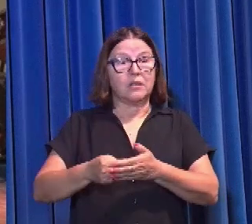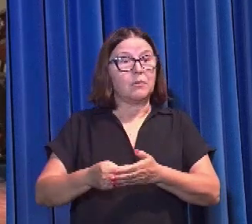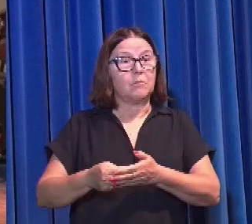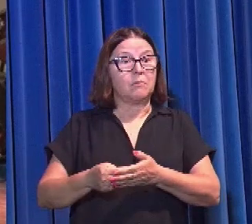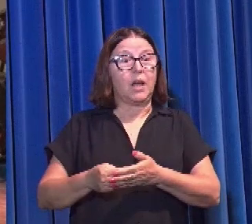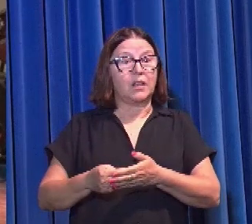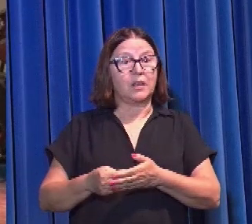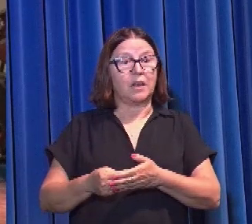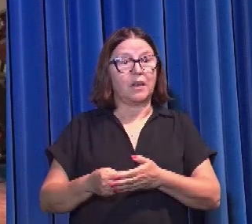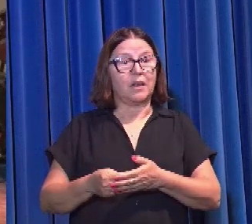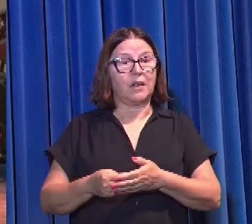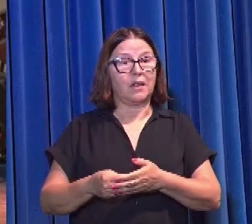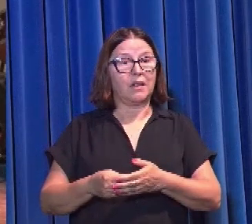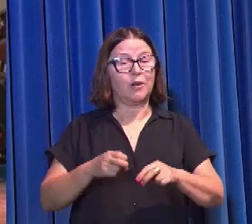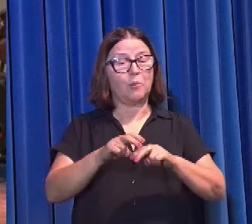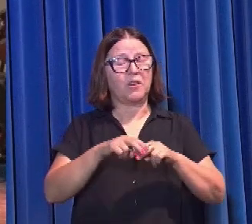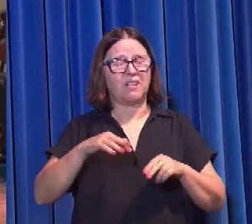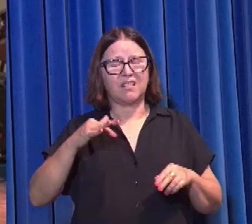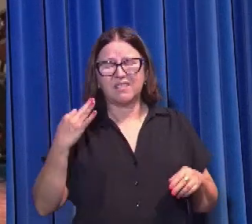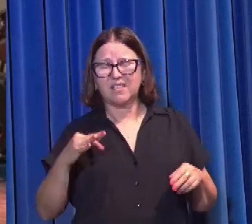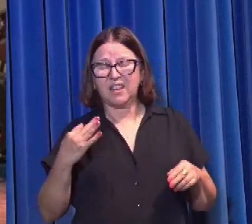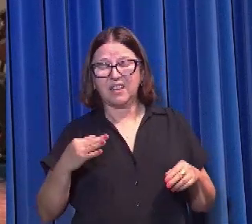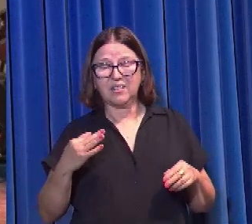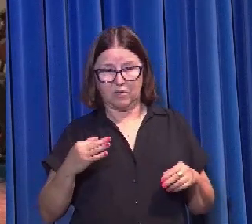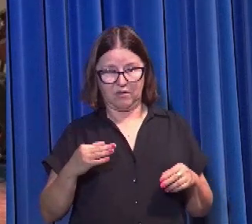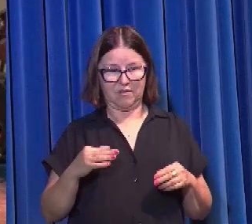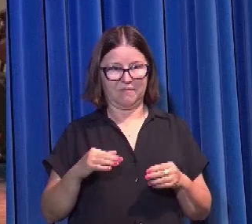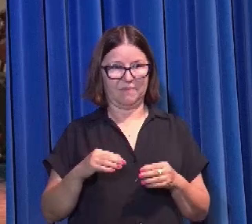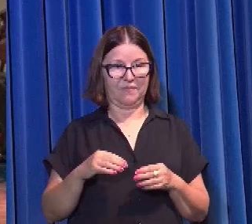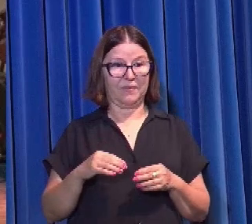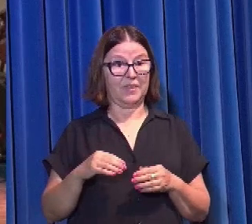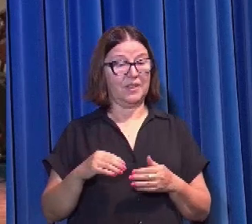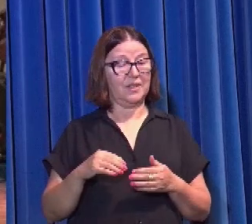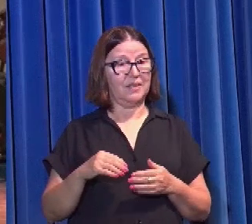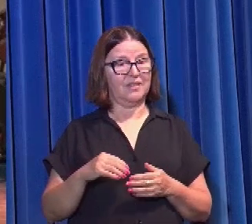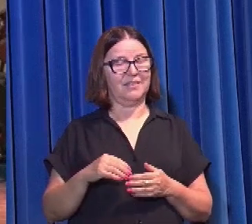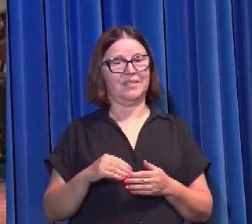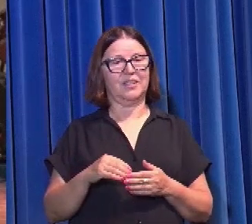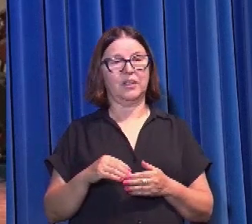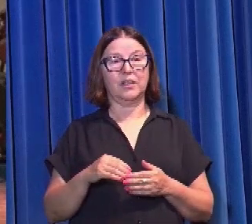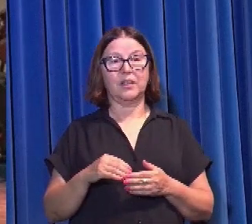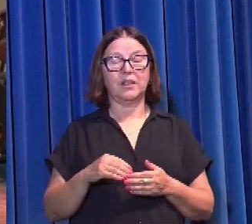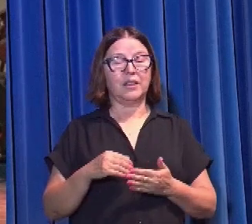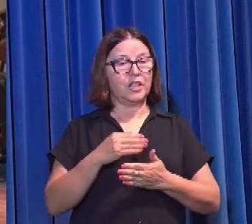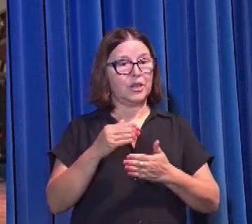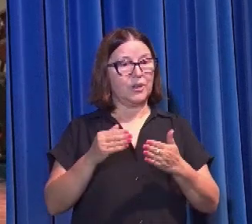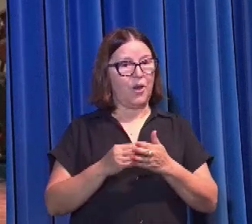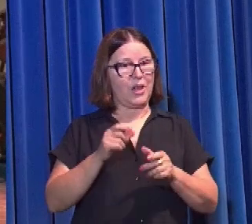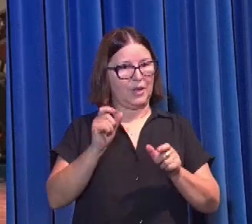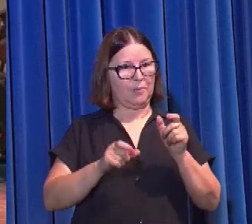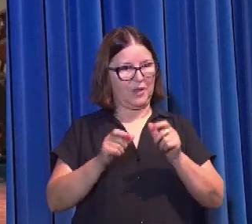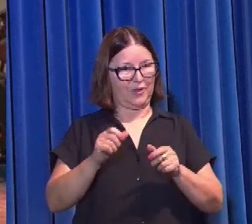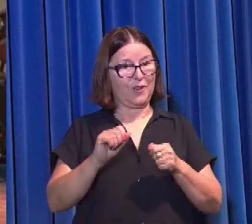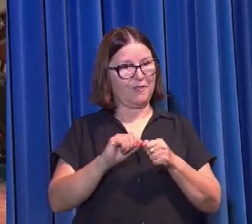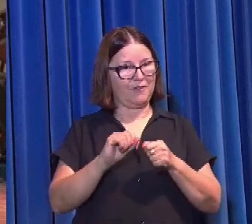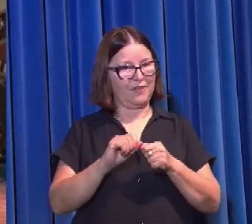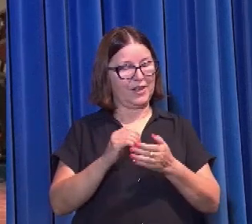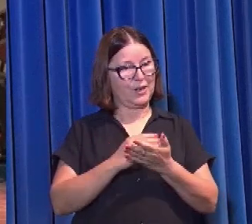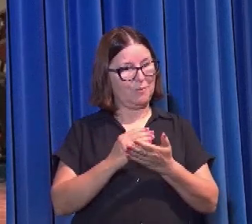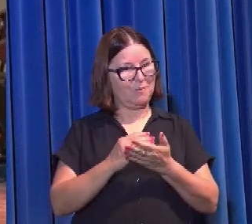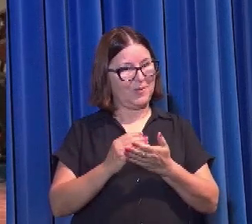Meus irmãos, todo o corpo bem ajustado e consolidado pelo auxílio de toda a junta. Cada mínimo, você não é pequeno,